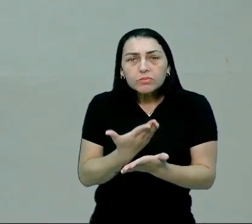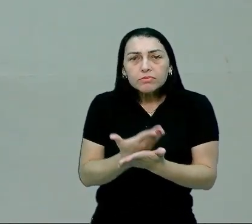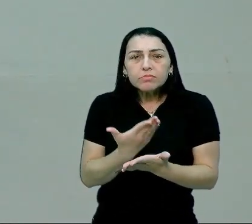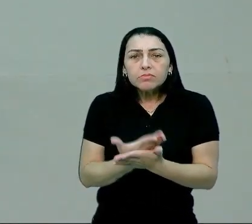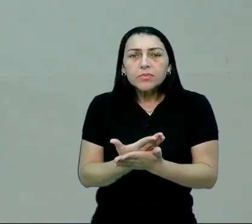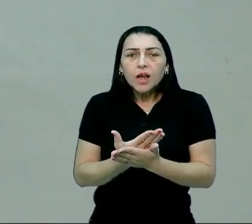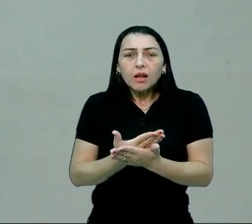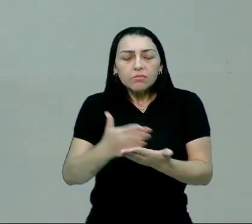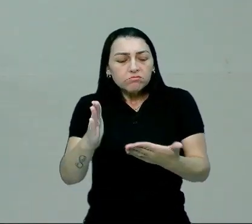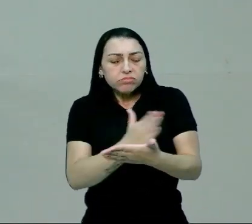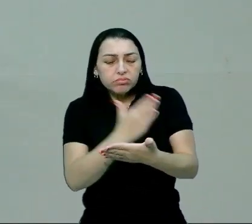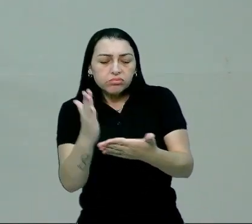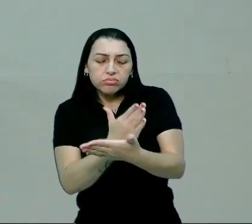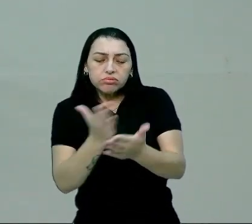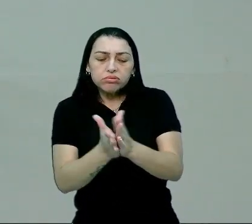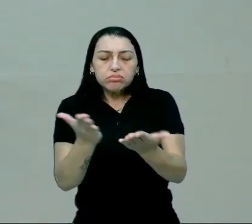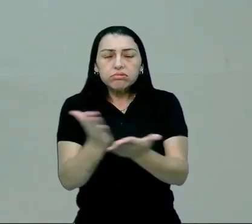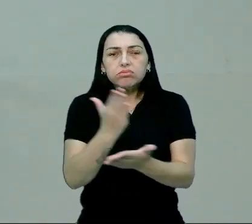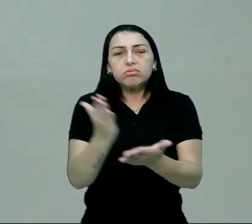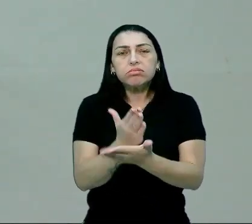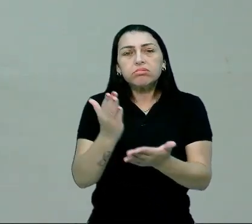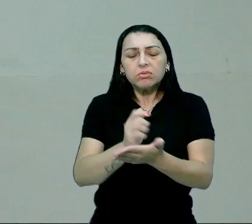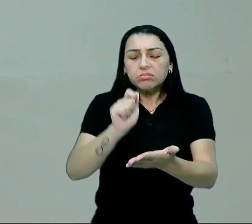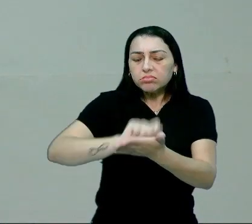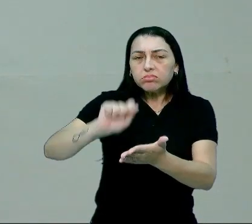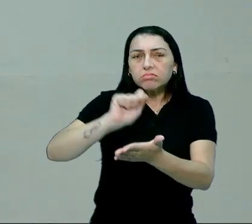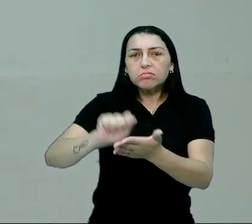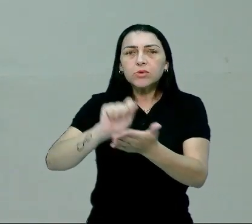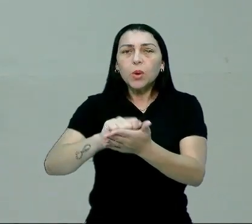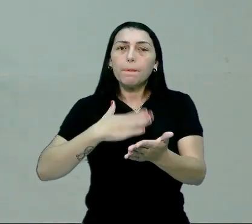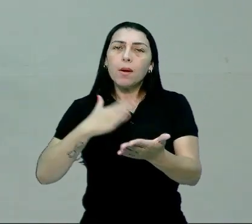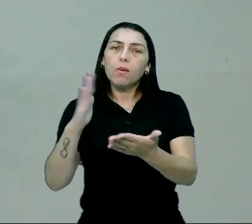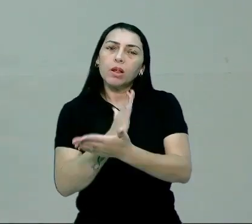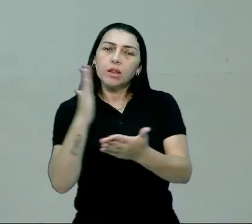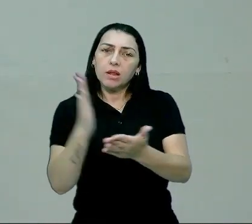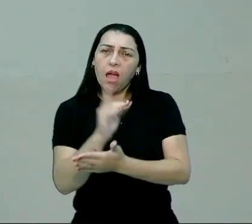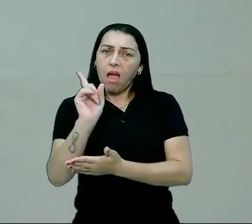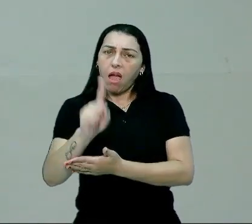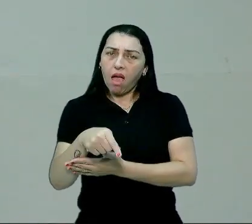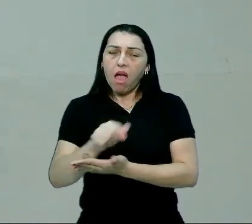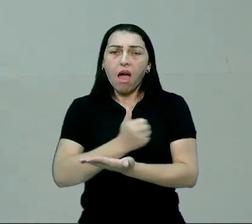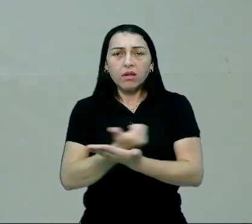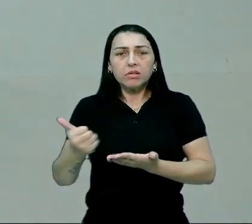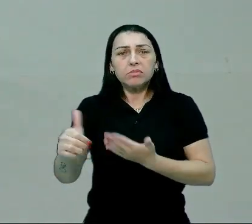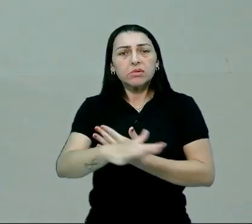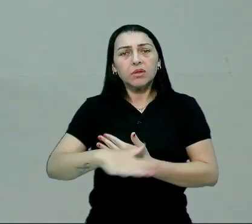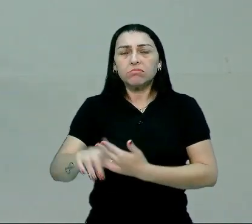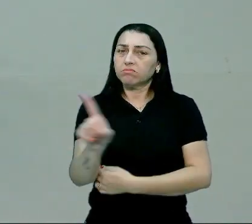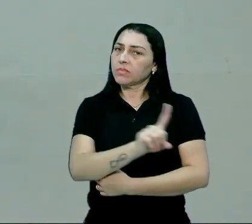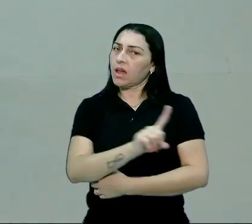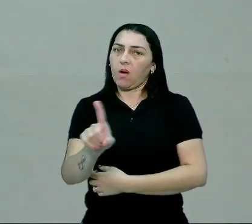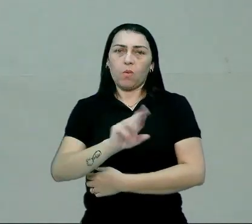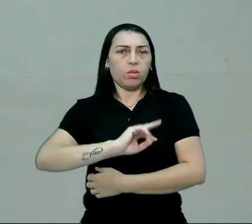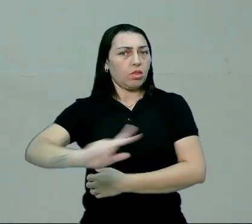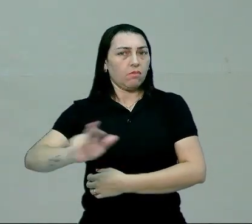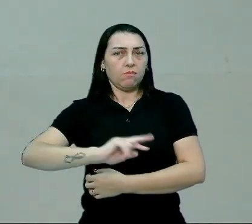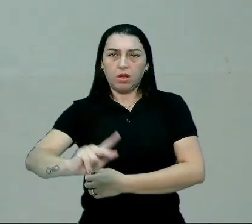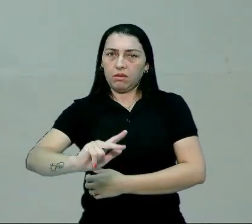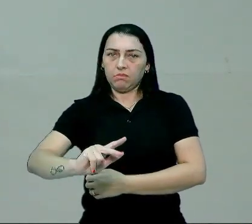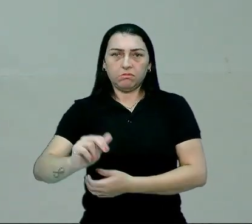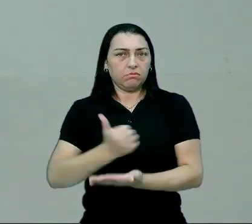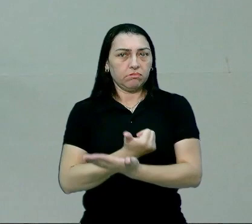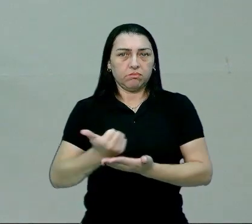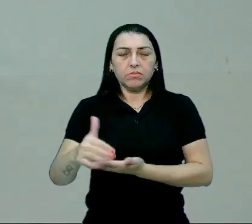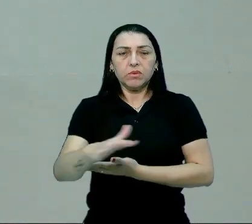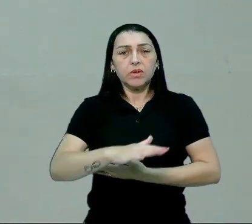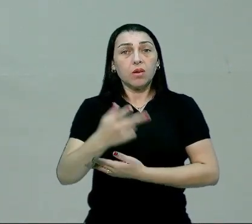estudando, manuseando meus livros, as anotações do meu caderno. Isso é ação social? Não, não é ação